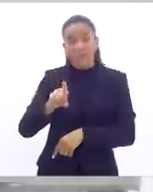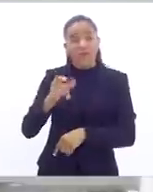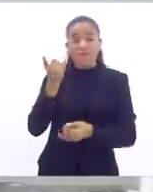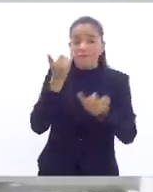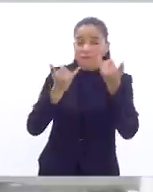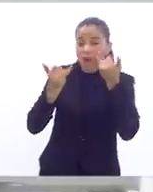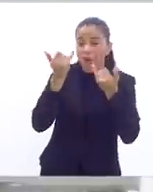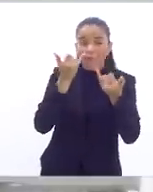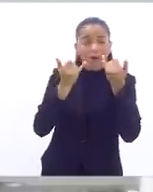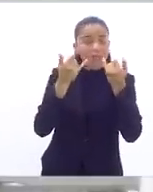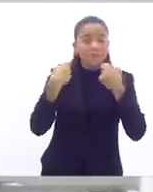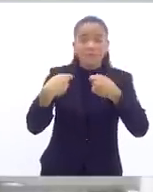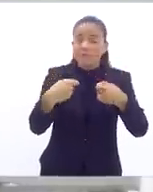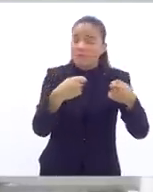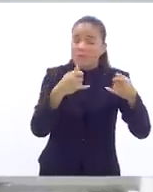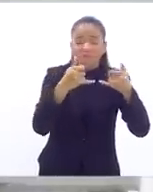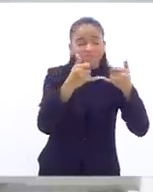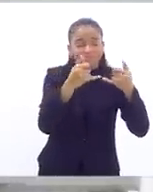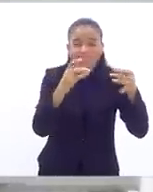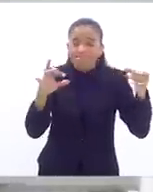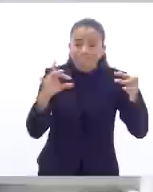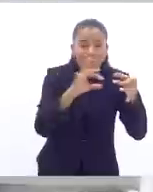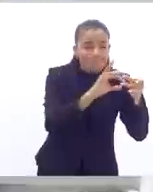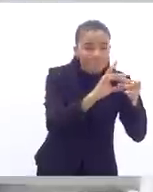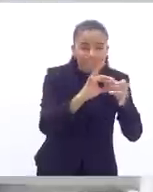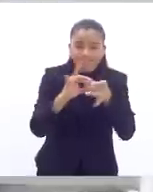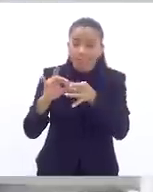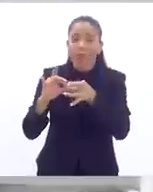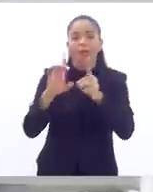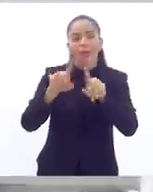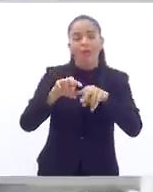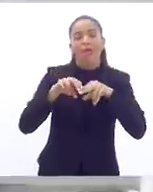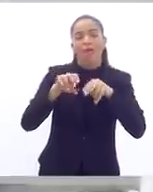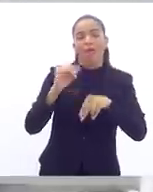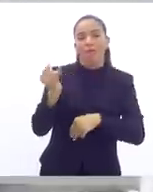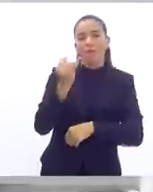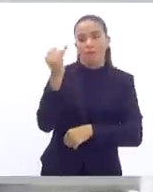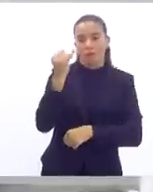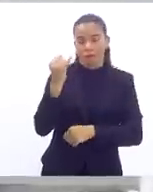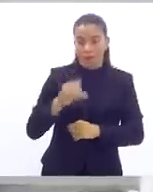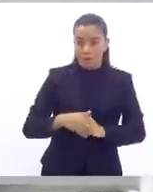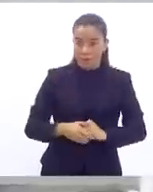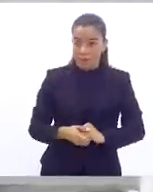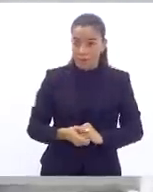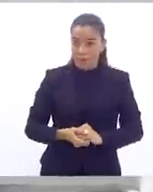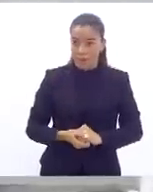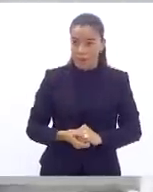poderiam ser mais alinhadas nesse convívio então é importante pois não